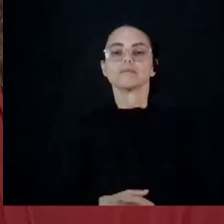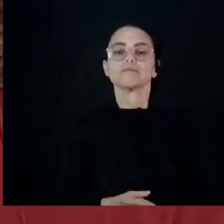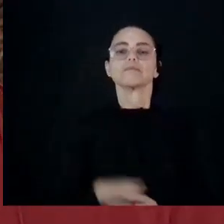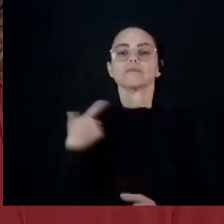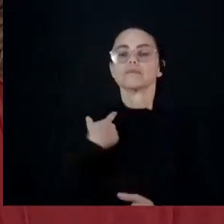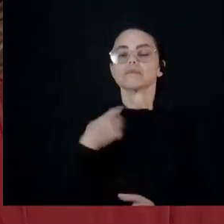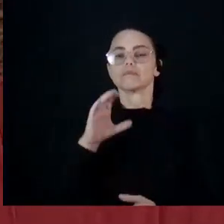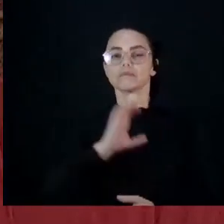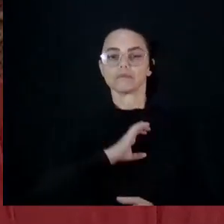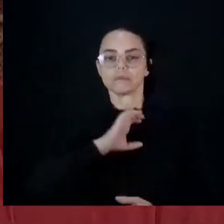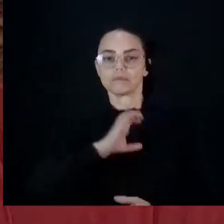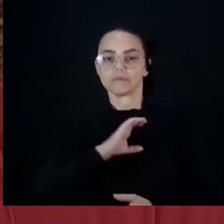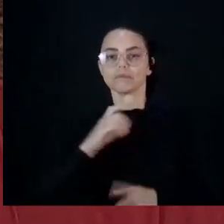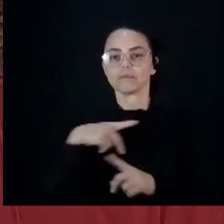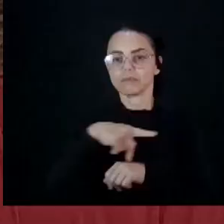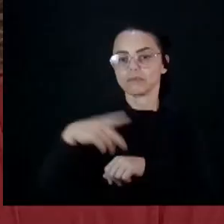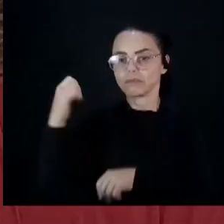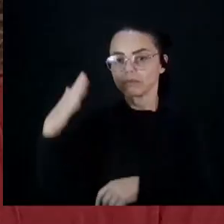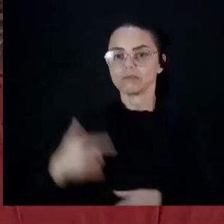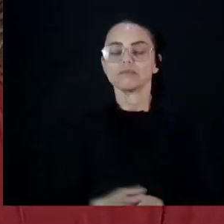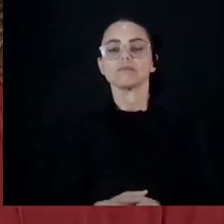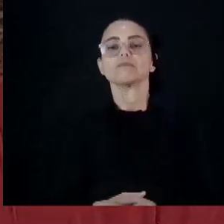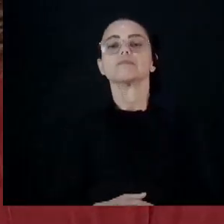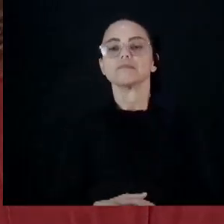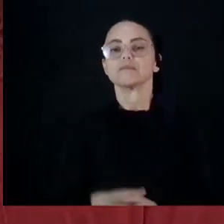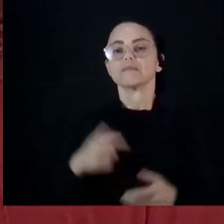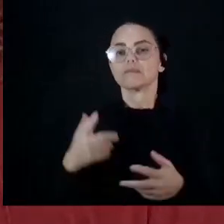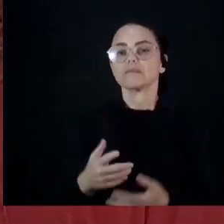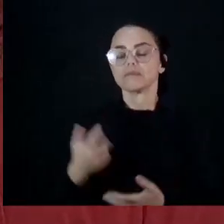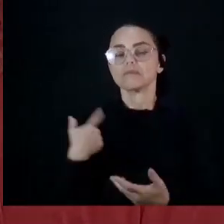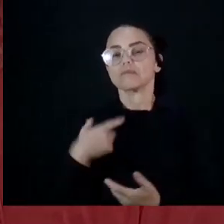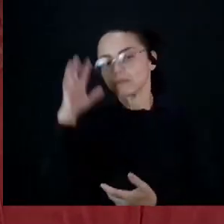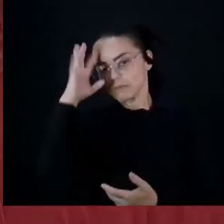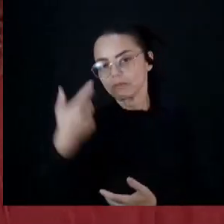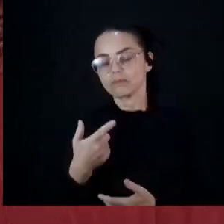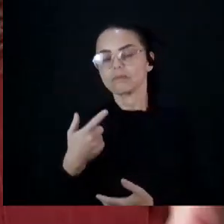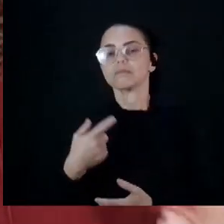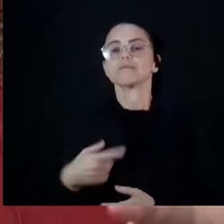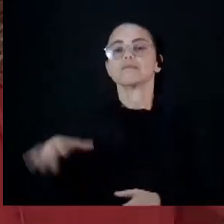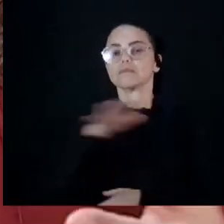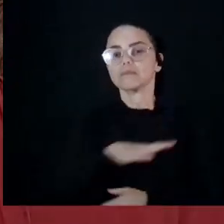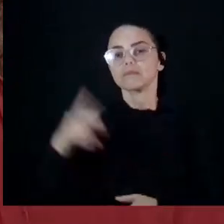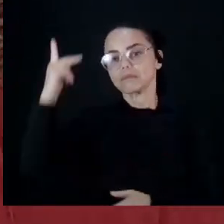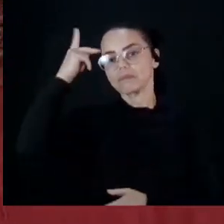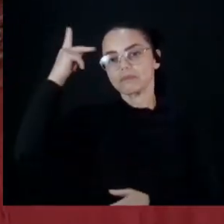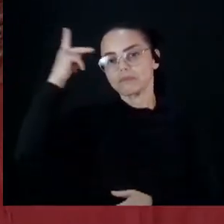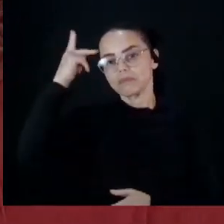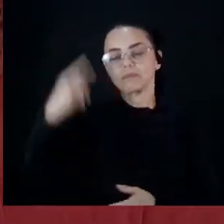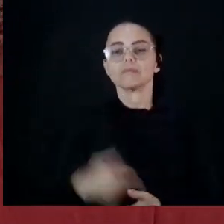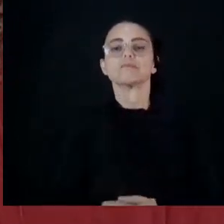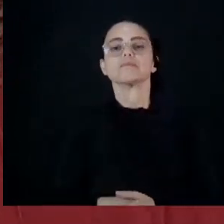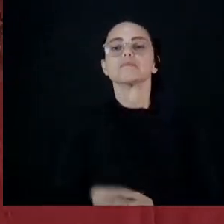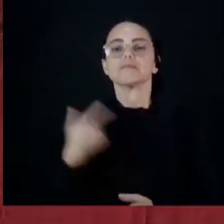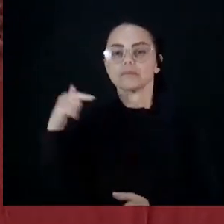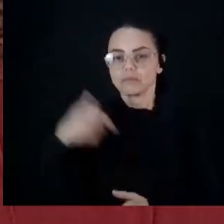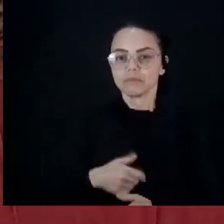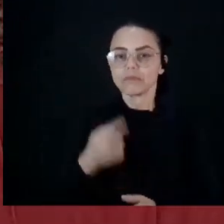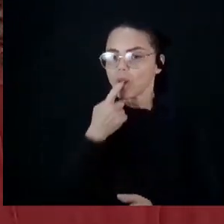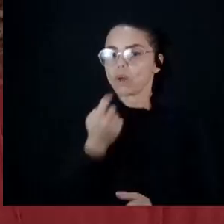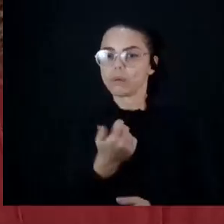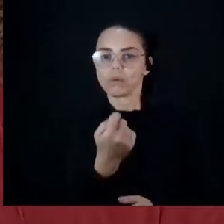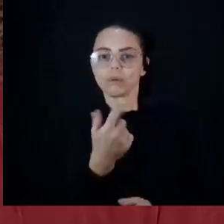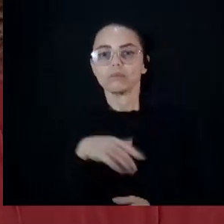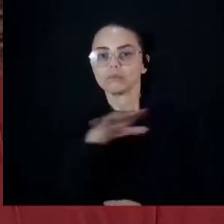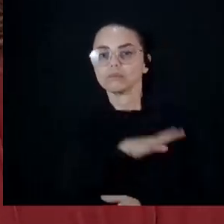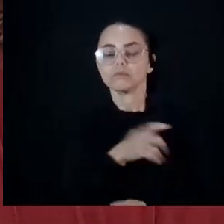mas nós decidimos vir para a região de São Paulo, para justamente estar próximo de todos os negócios